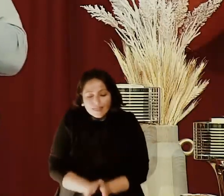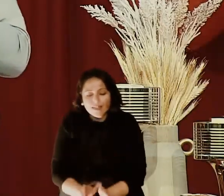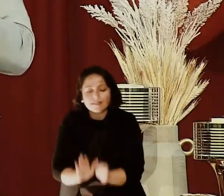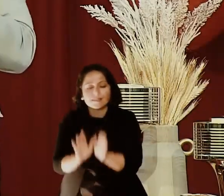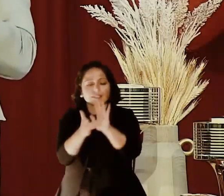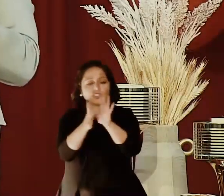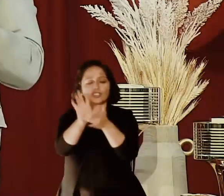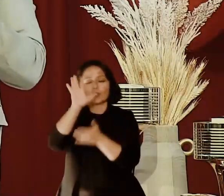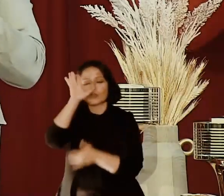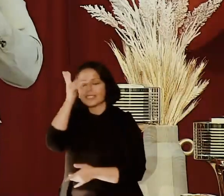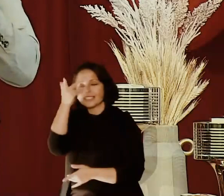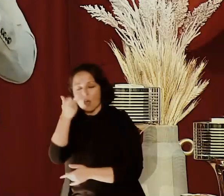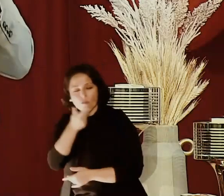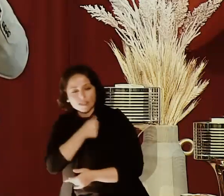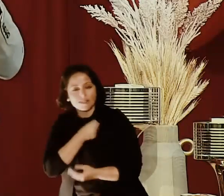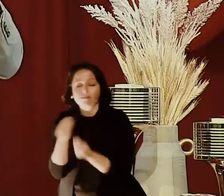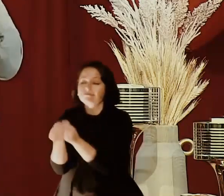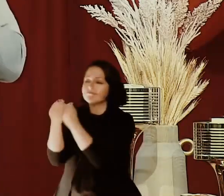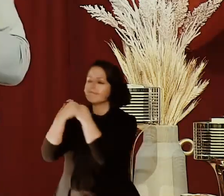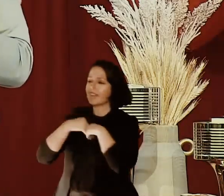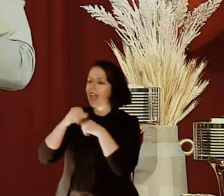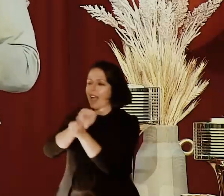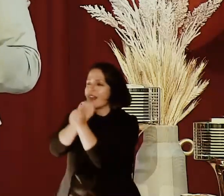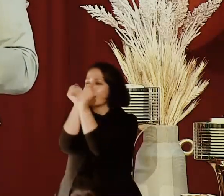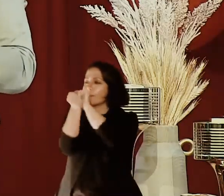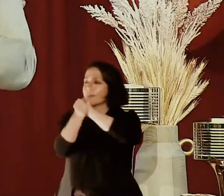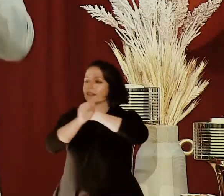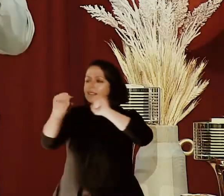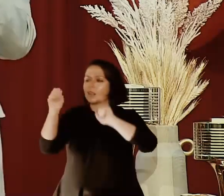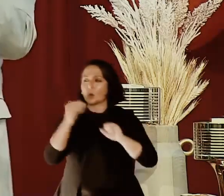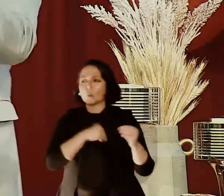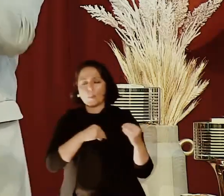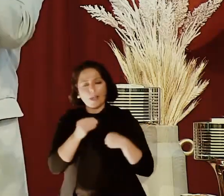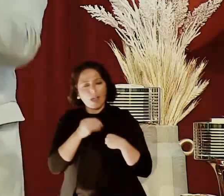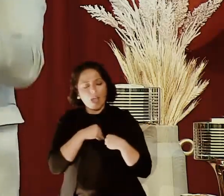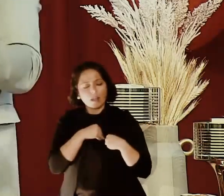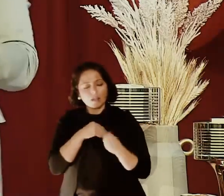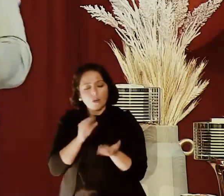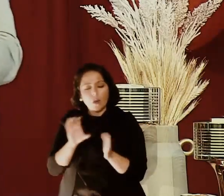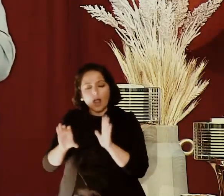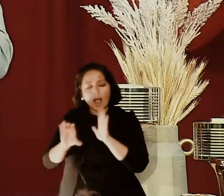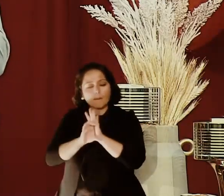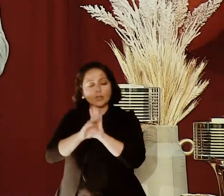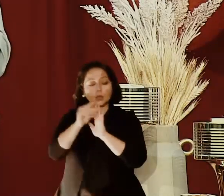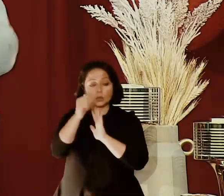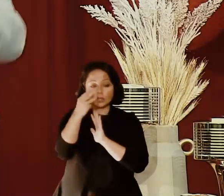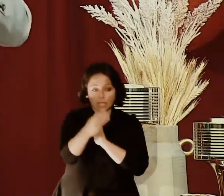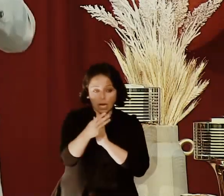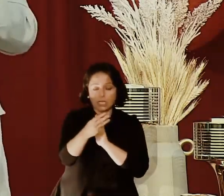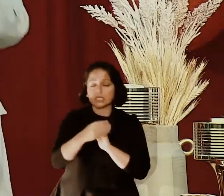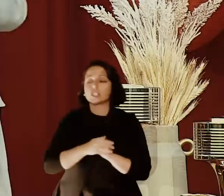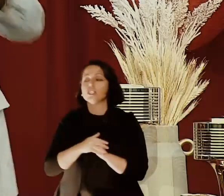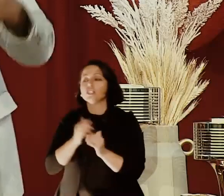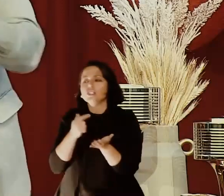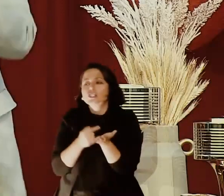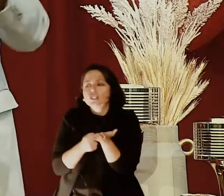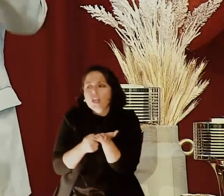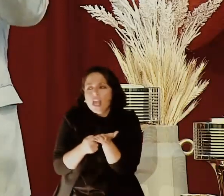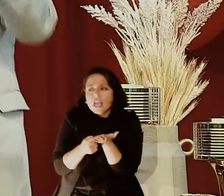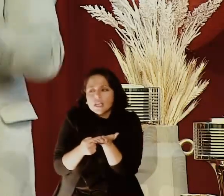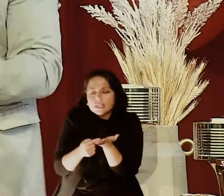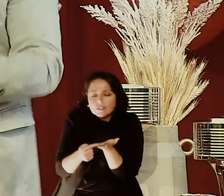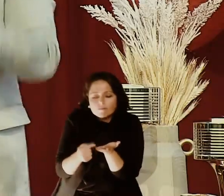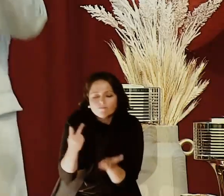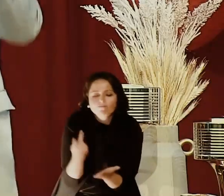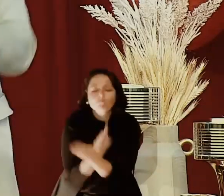Cristo, para que nos desse a libertação do pecado. Ali mesmo, no capítulo 3 de Gênesis, quando o homem tinha acabado de